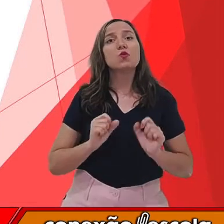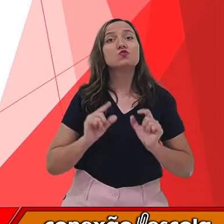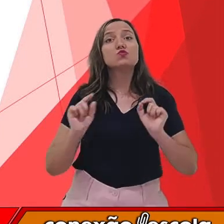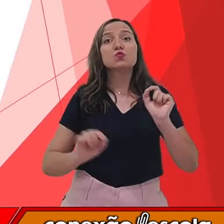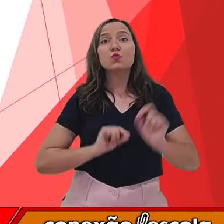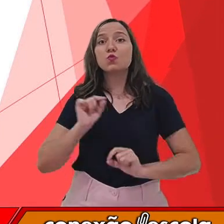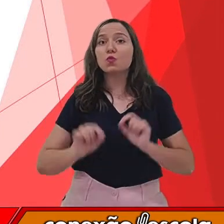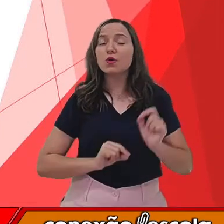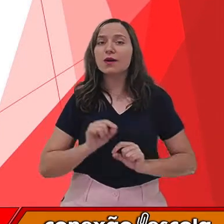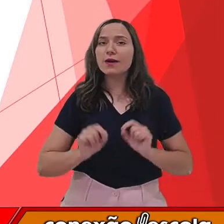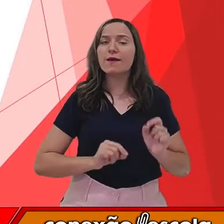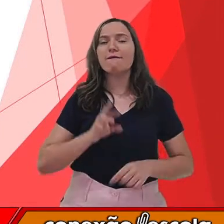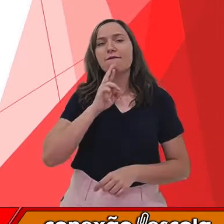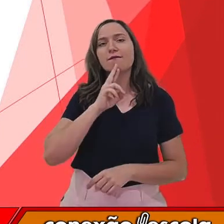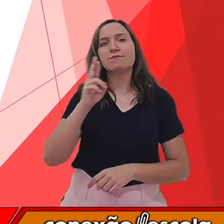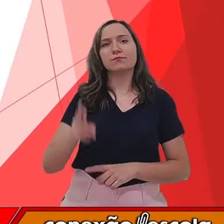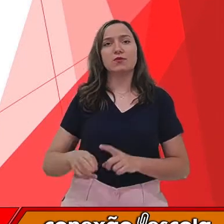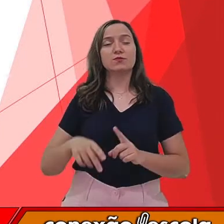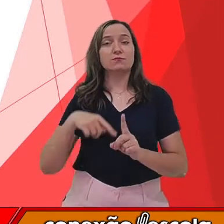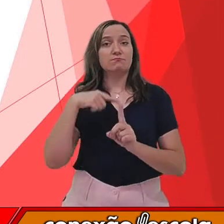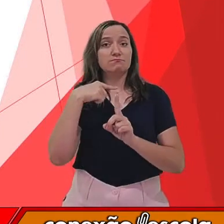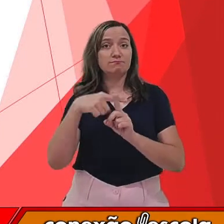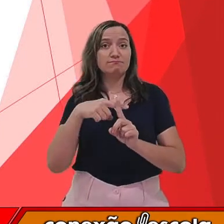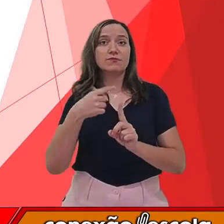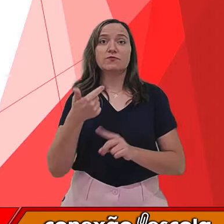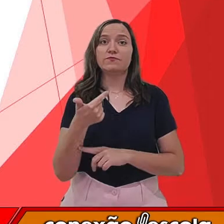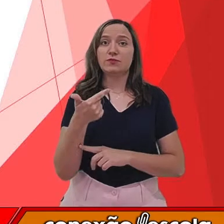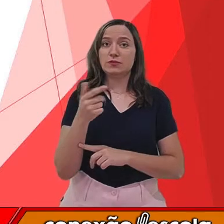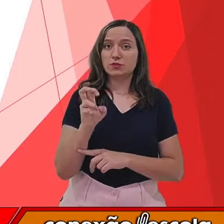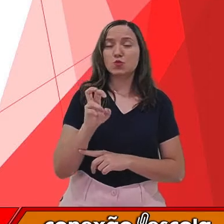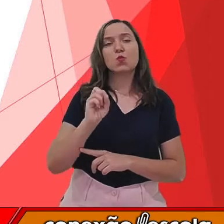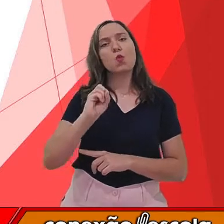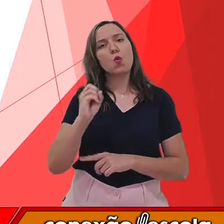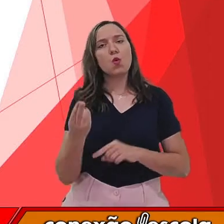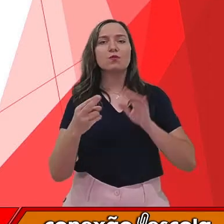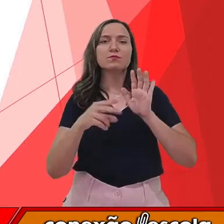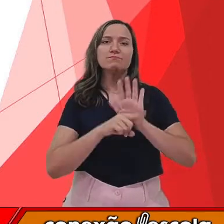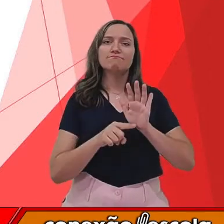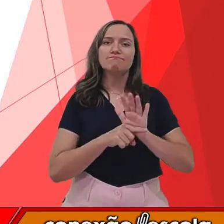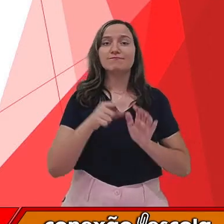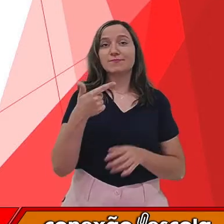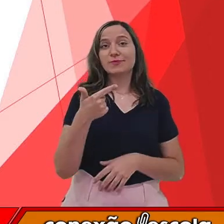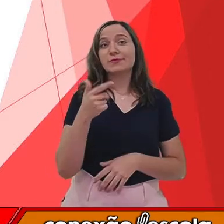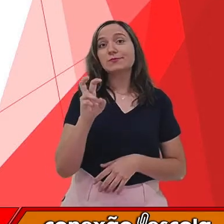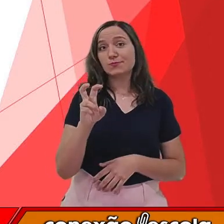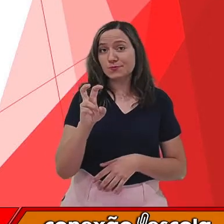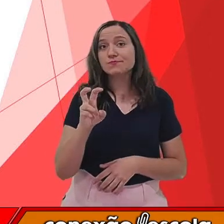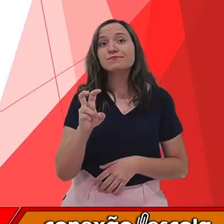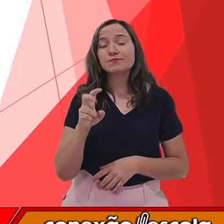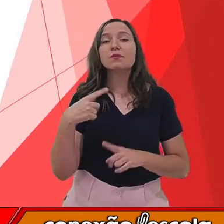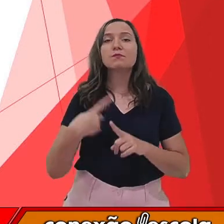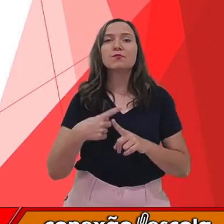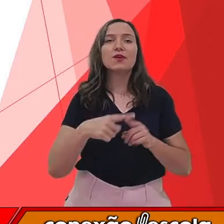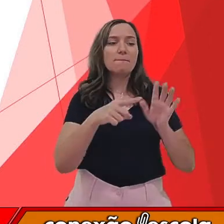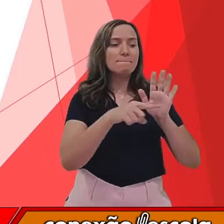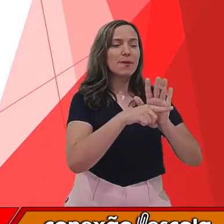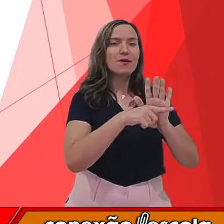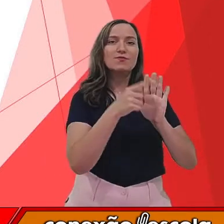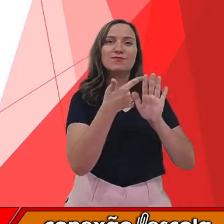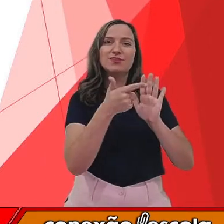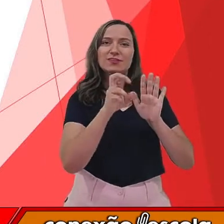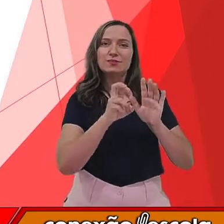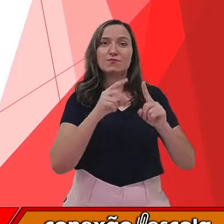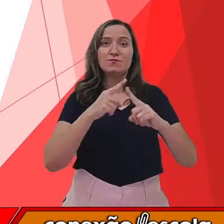25 positivo ou 25 negativo porque - 25 x